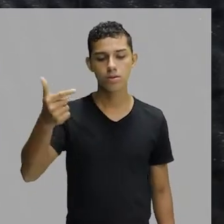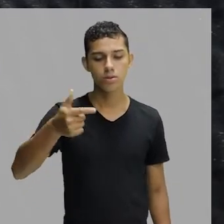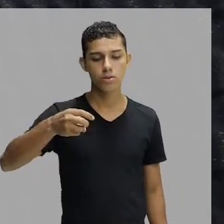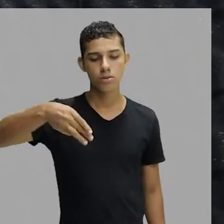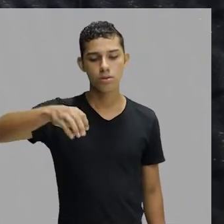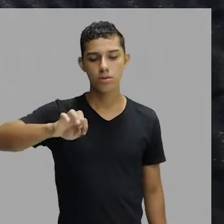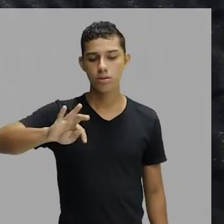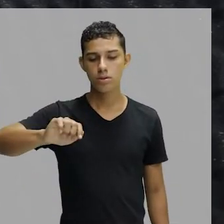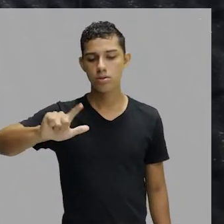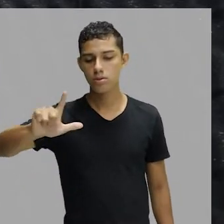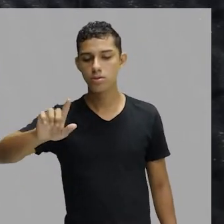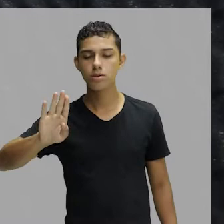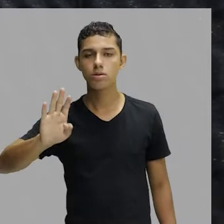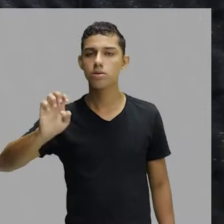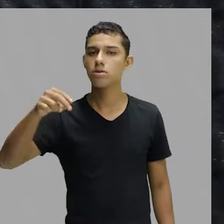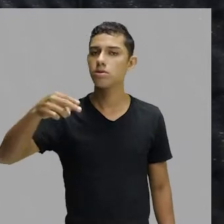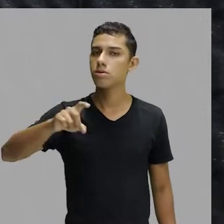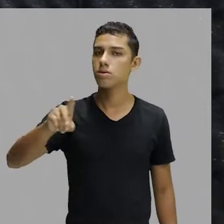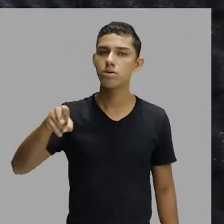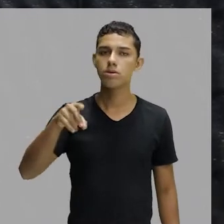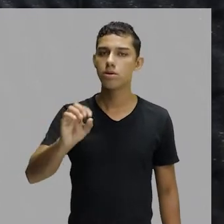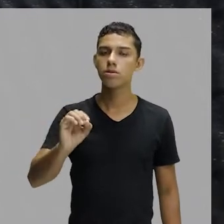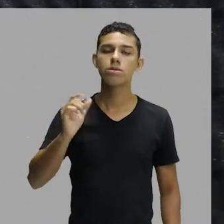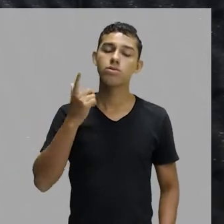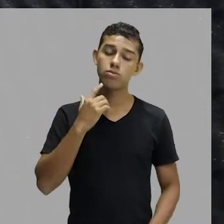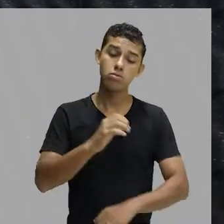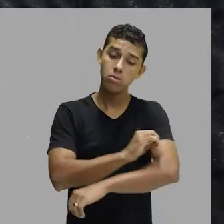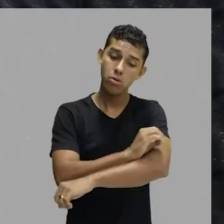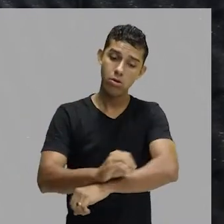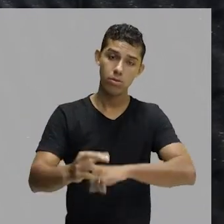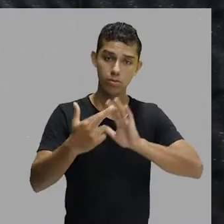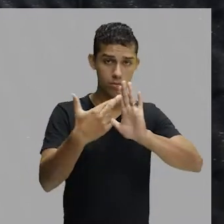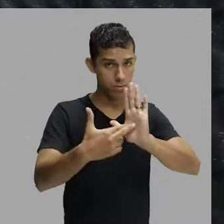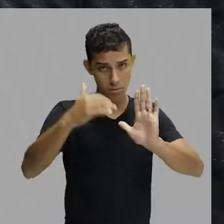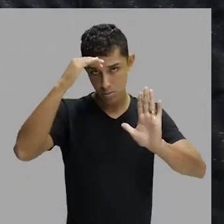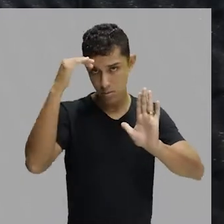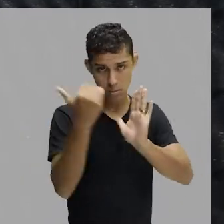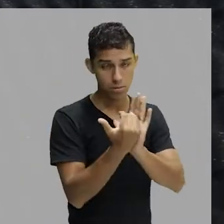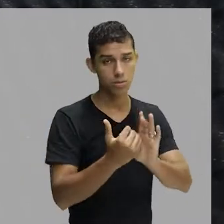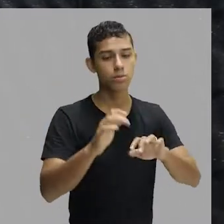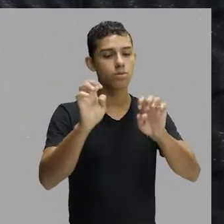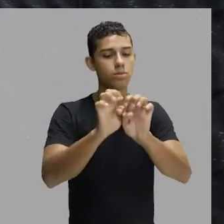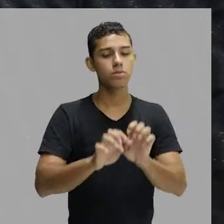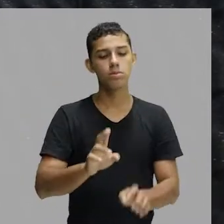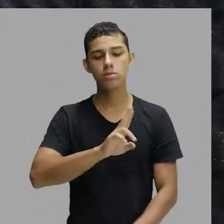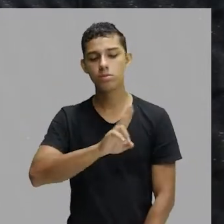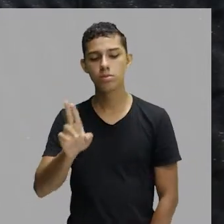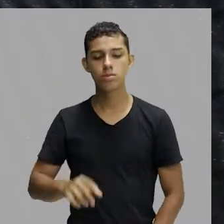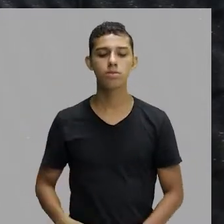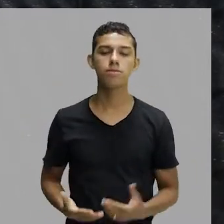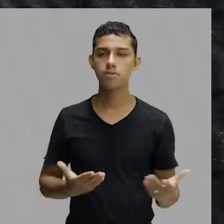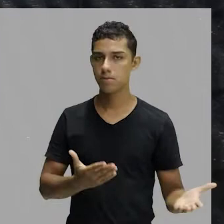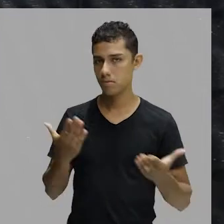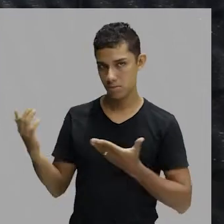1-hidroxi-2-metilbenzeno. Segundo as regras da IUPAC, as regras oficiais, o nome dessa estrutura,